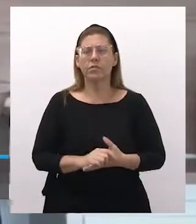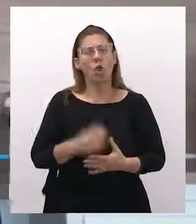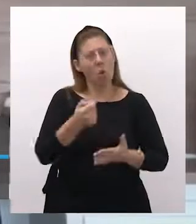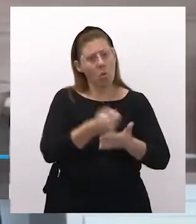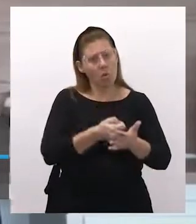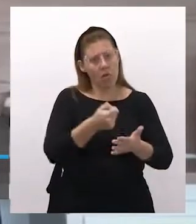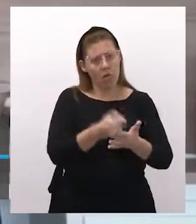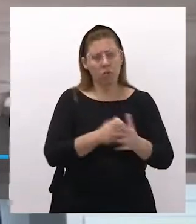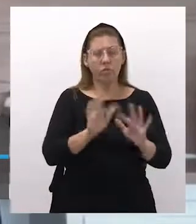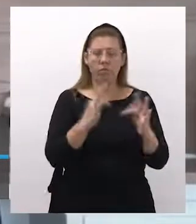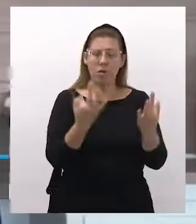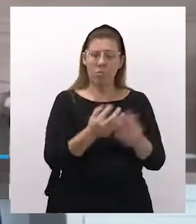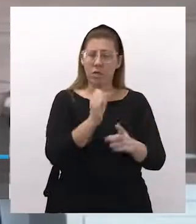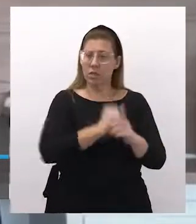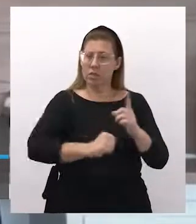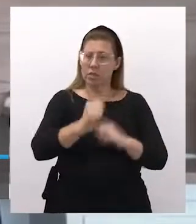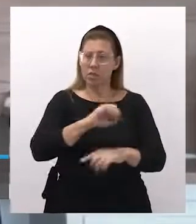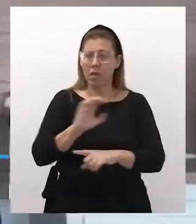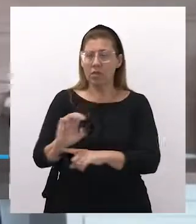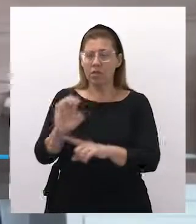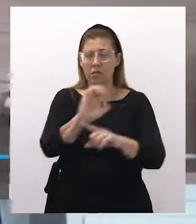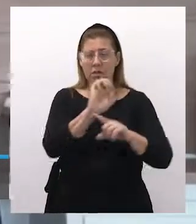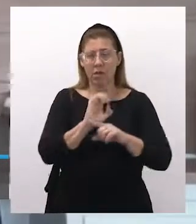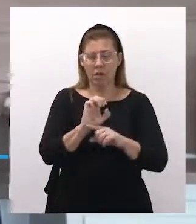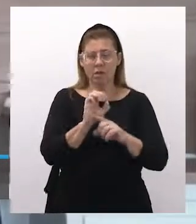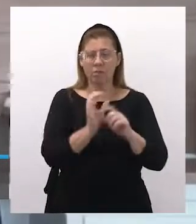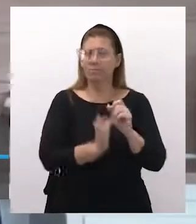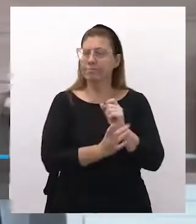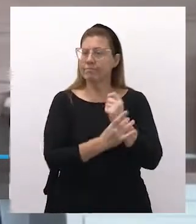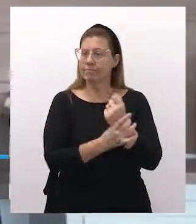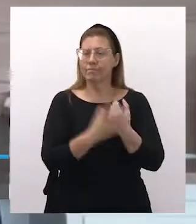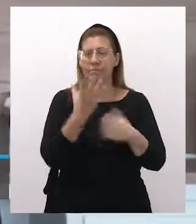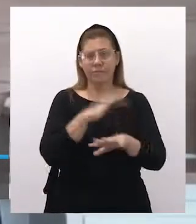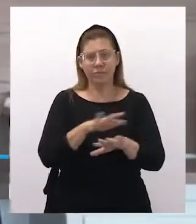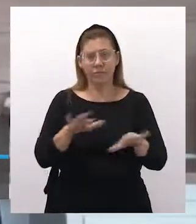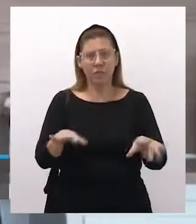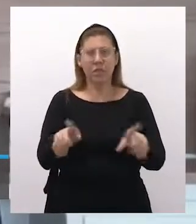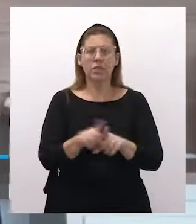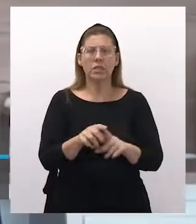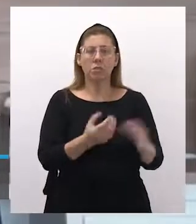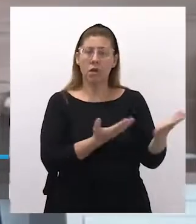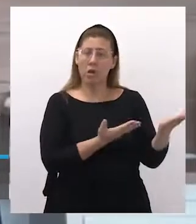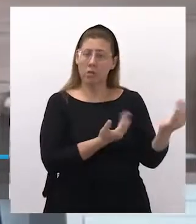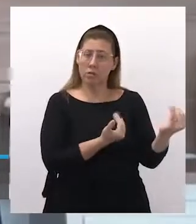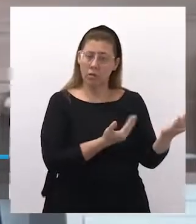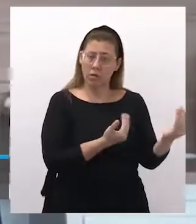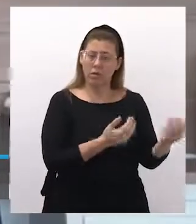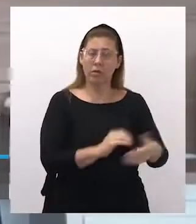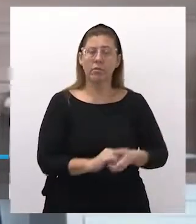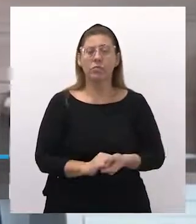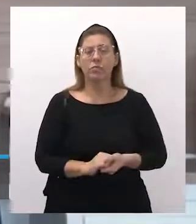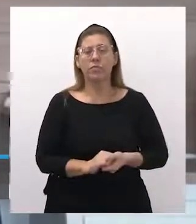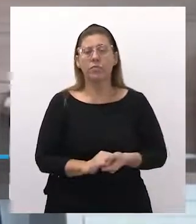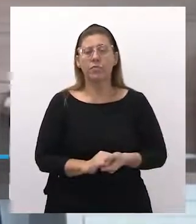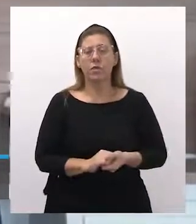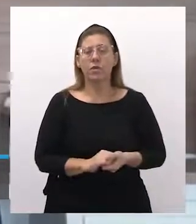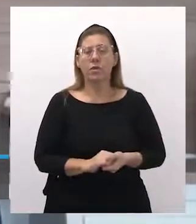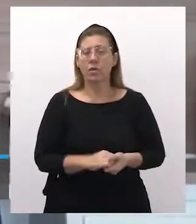da sociedade e do Estado assegurar à criança, ao adolescente e ao jovem, com